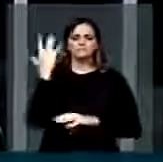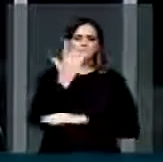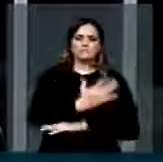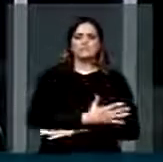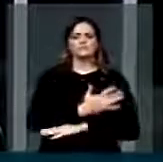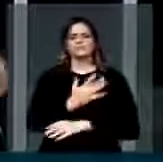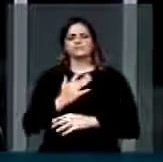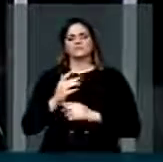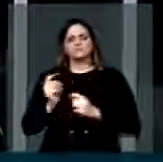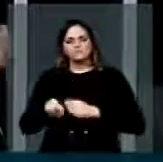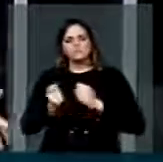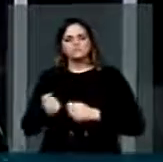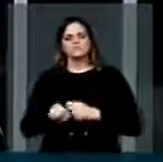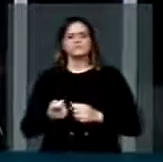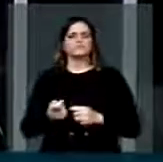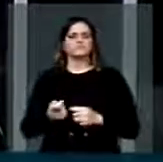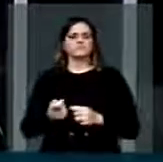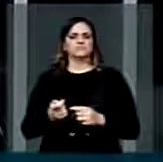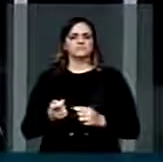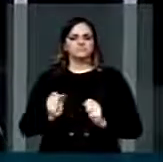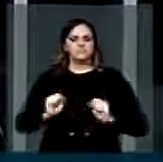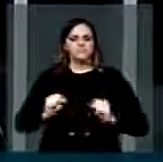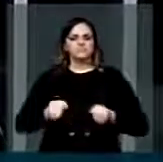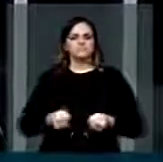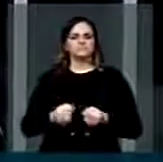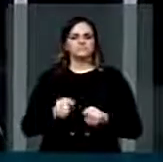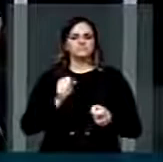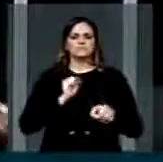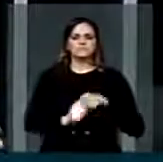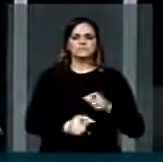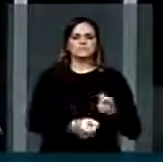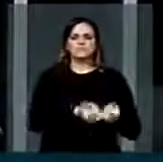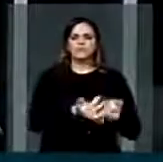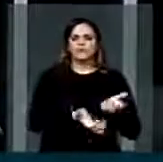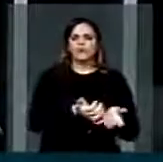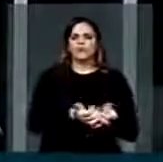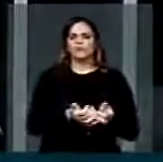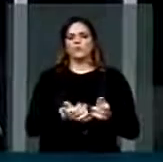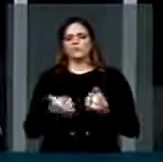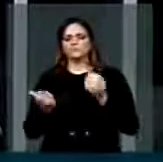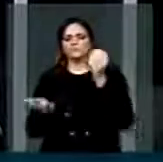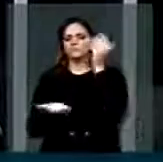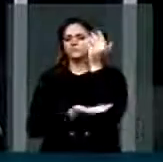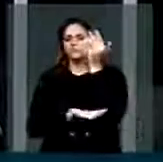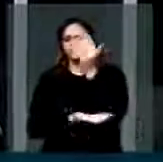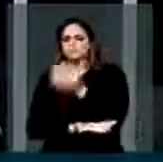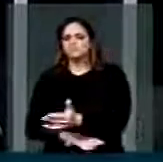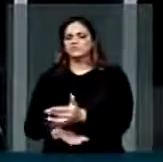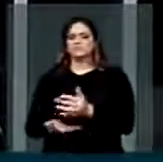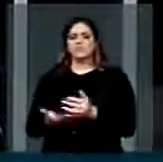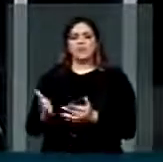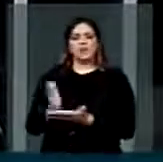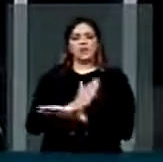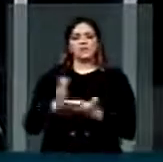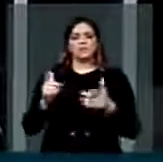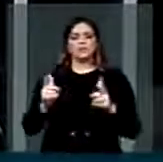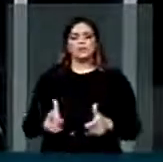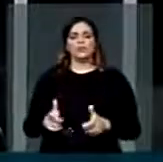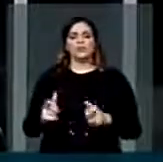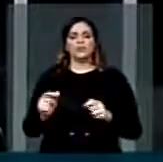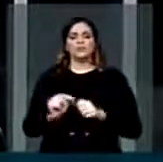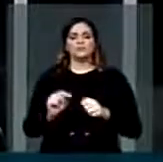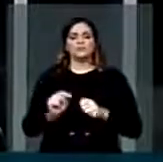mais grossa, tocando fogo, cortando, e em muitos lugares ainda tem que fazer a